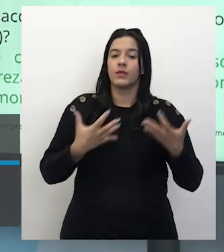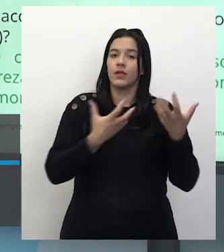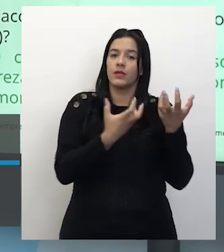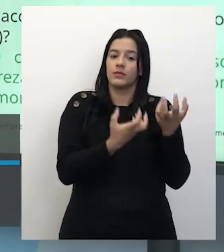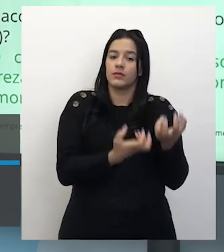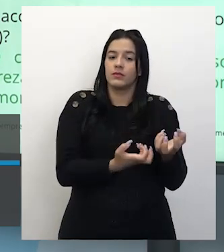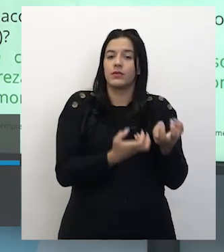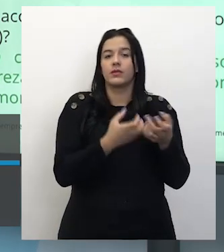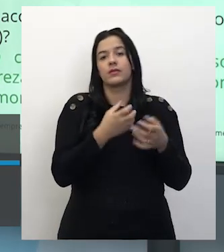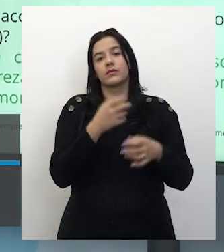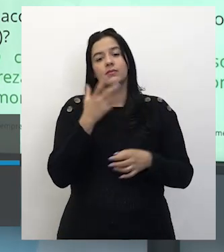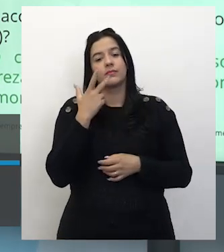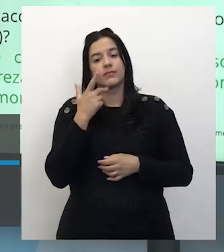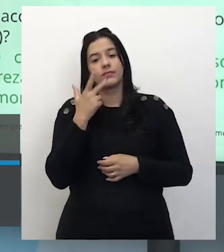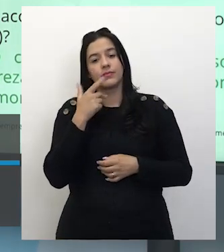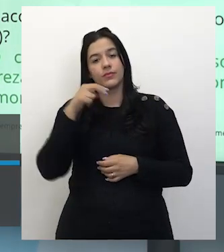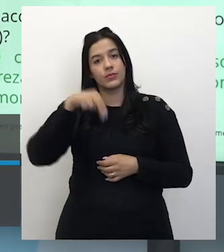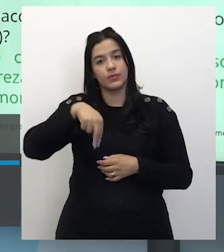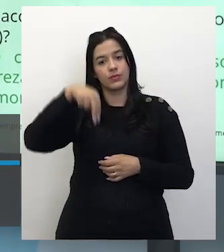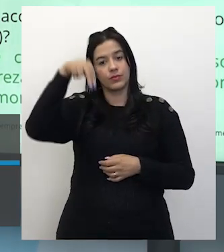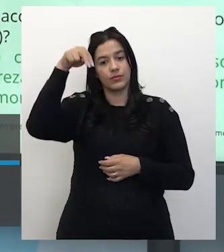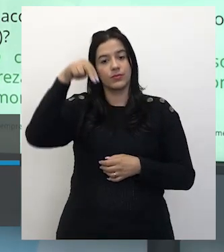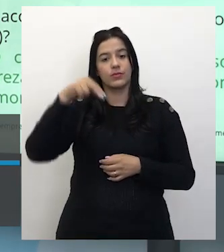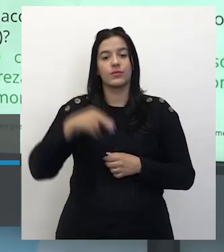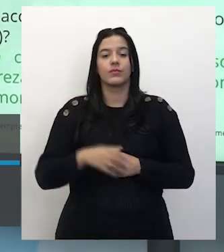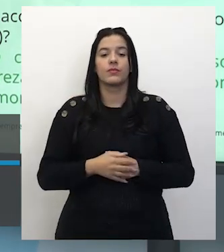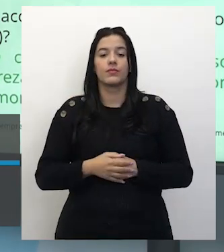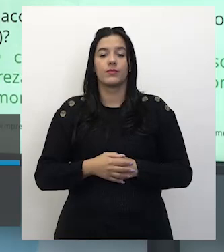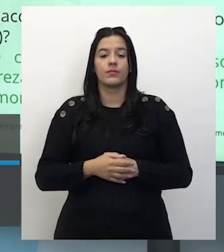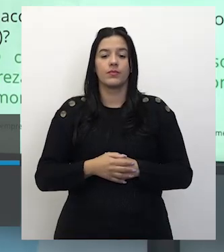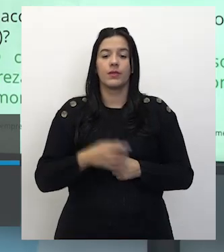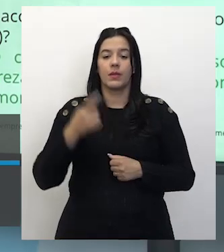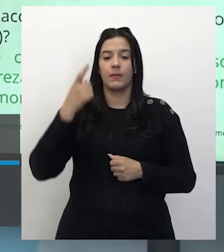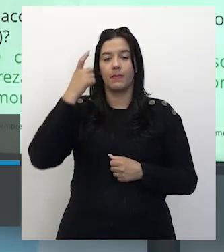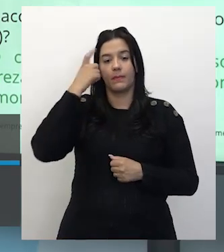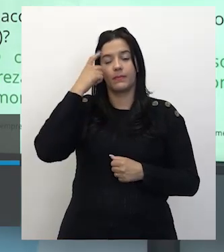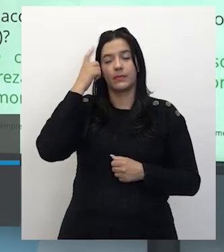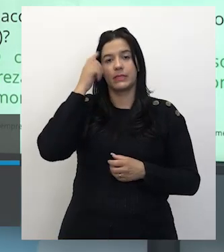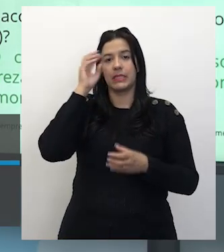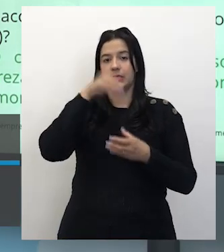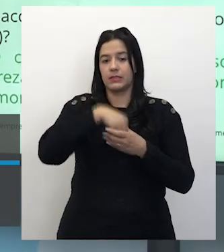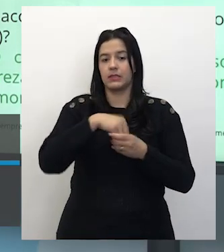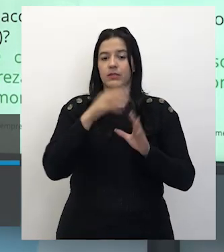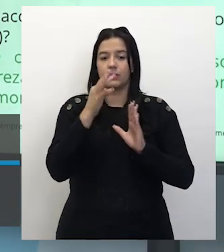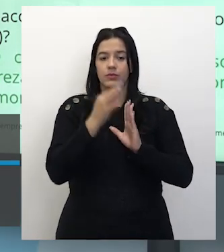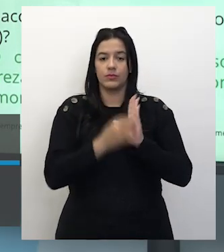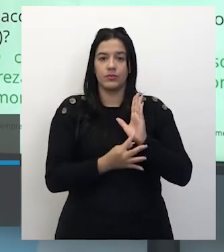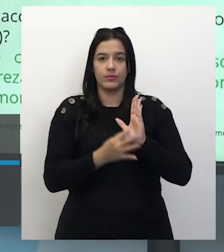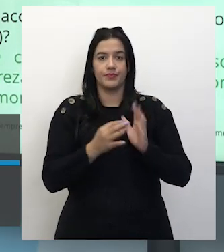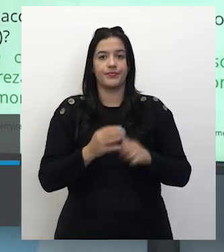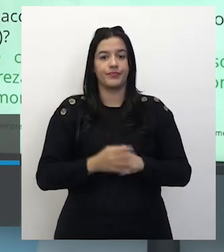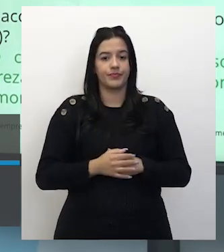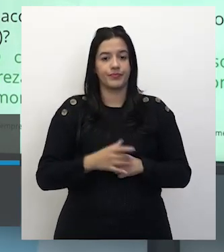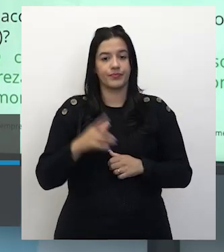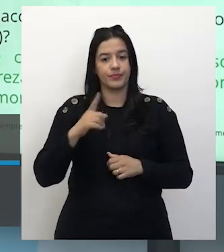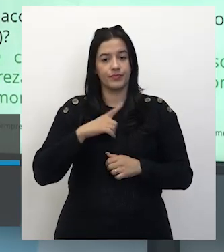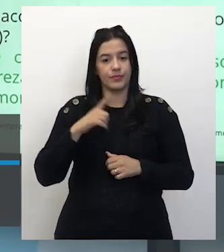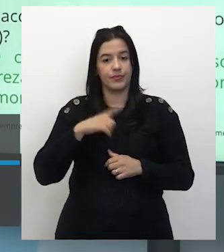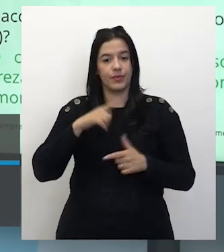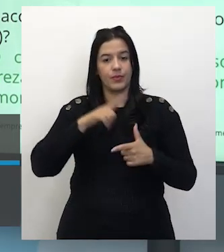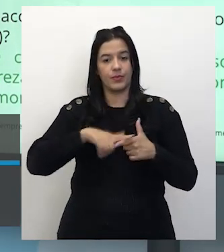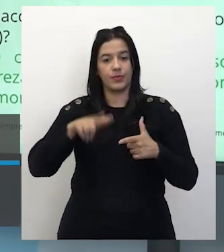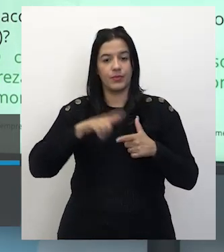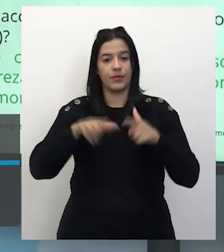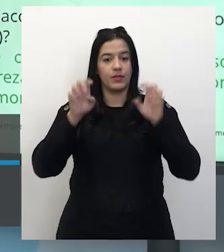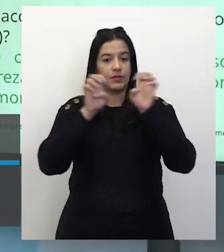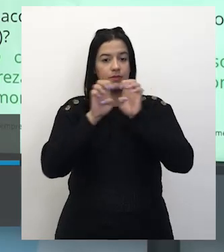Ceará, na região Nordeste. Então, vamos pensar dentro desse texto. Porque a gente tem um problema que é estrutural, né?